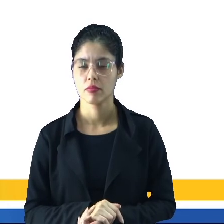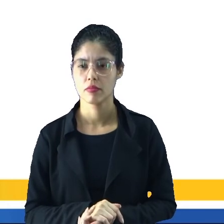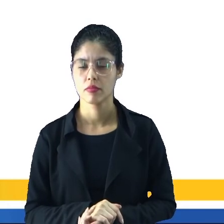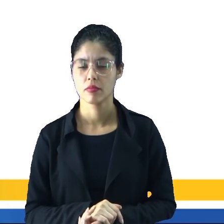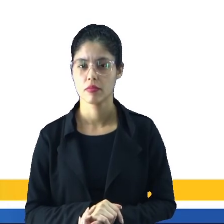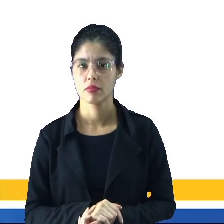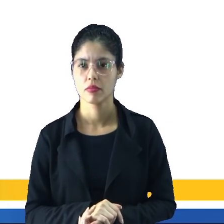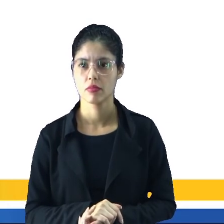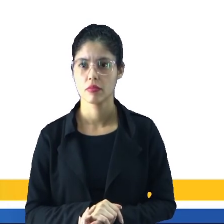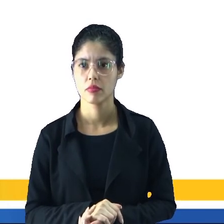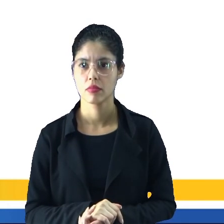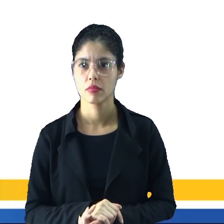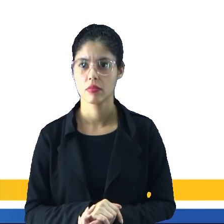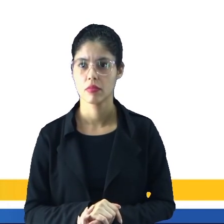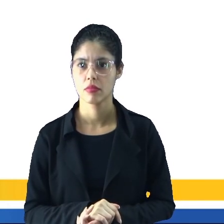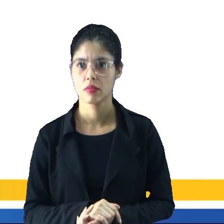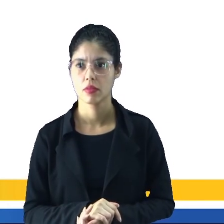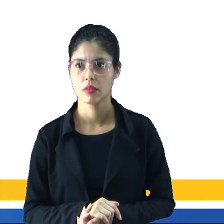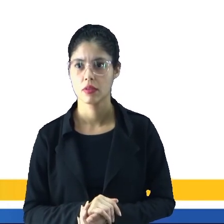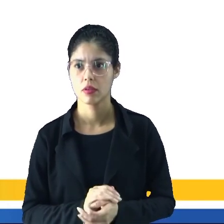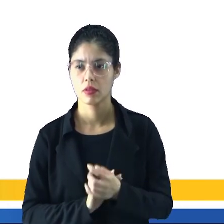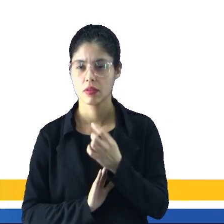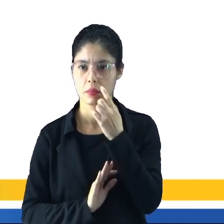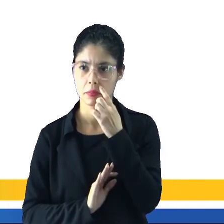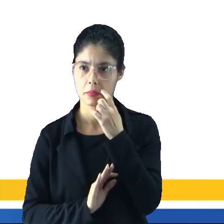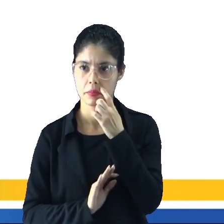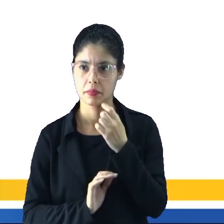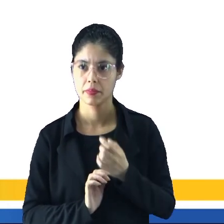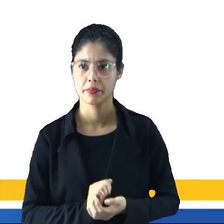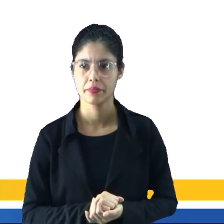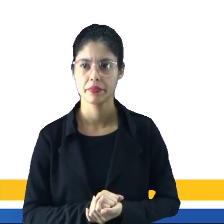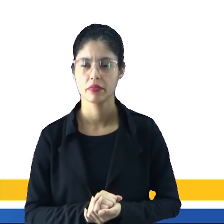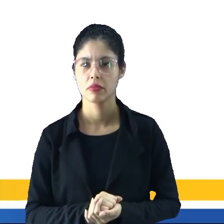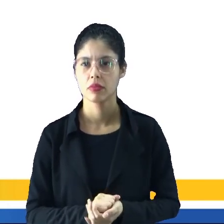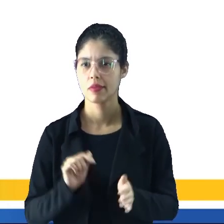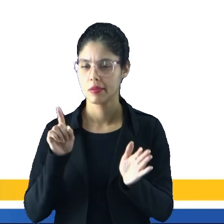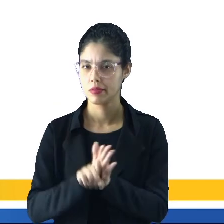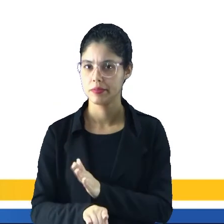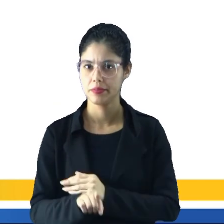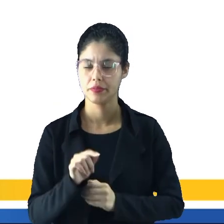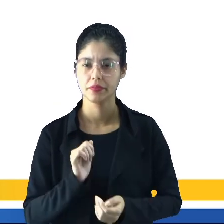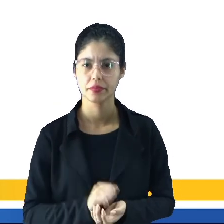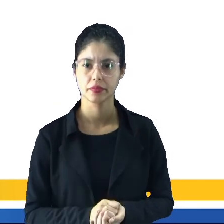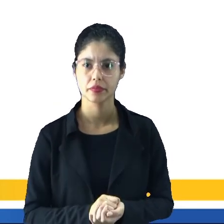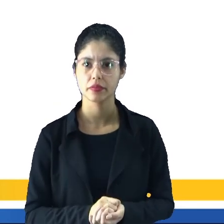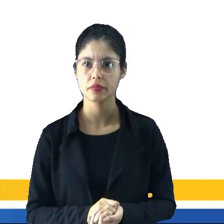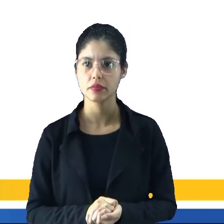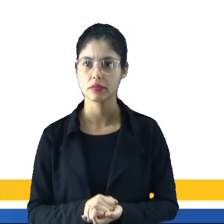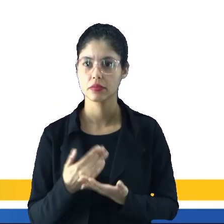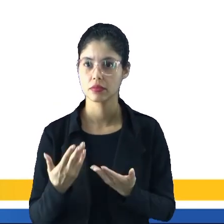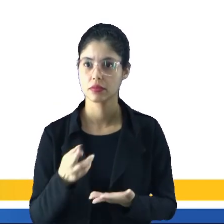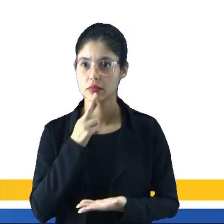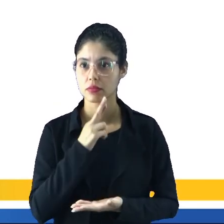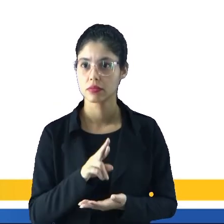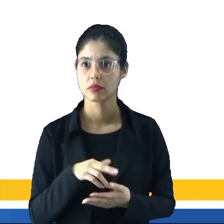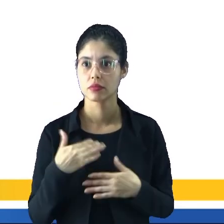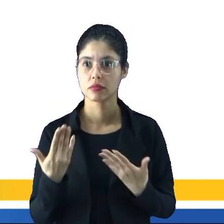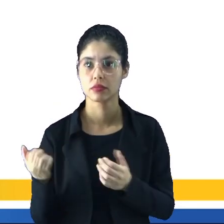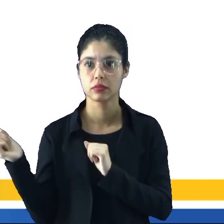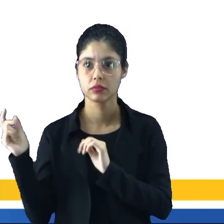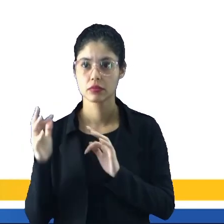Então, agora vamos voltar aqui para a questão. E aí, a respeito